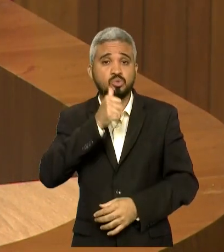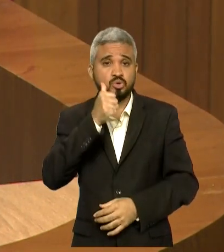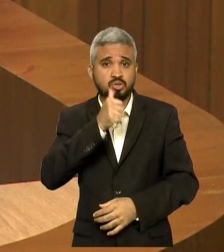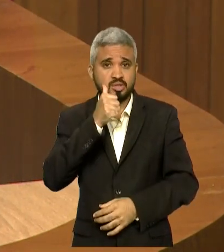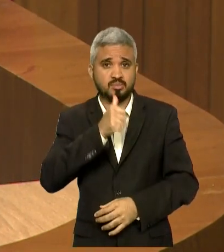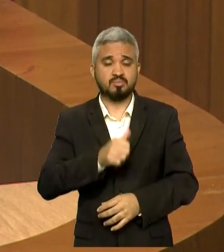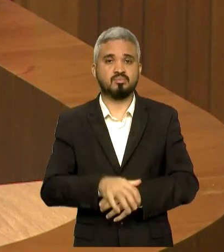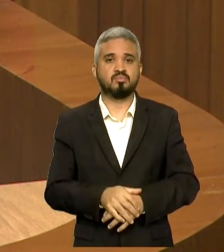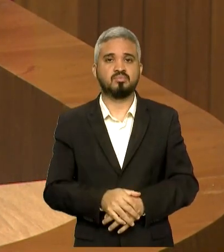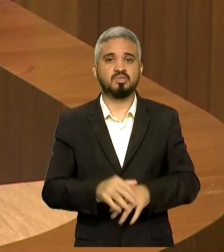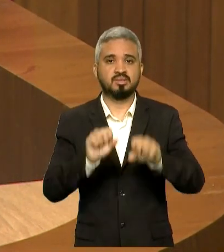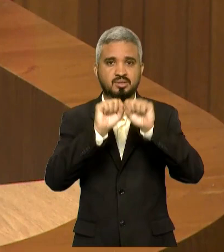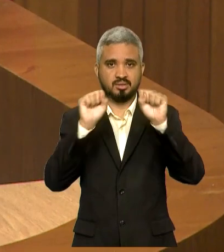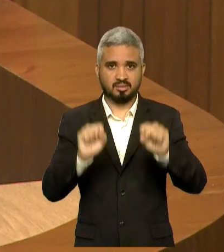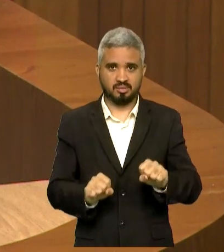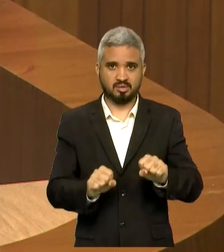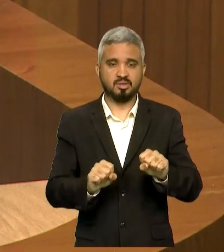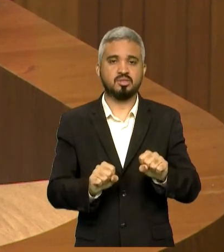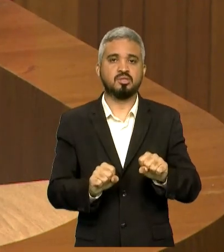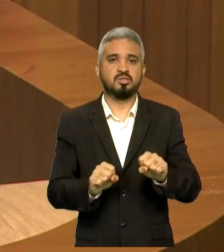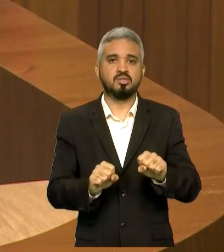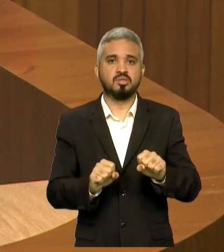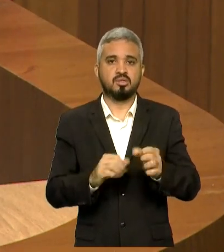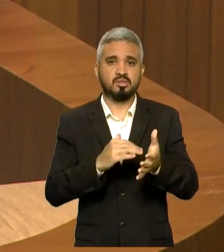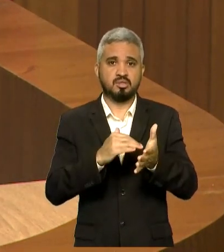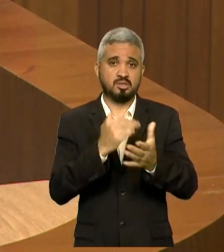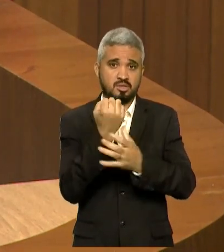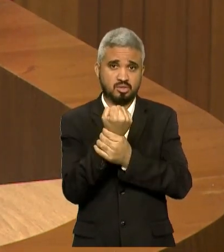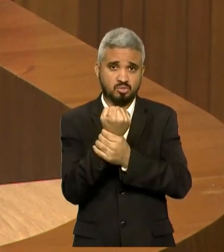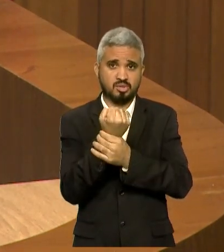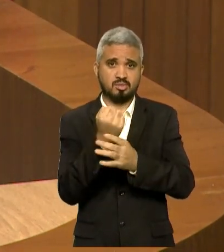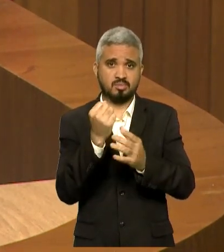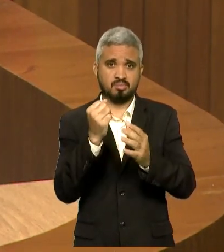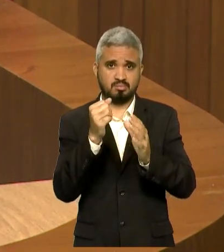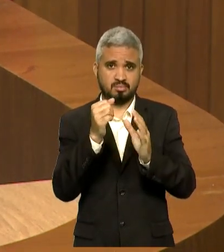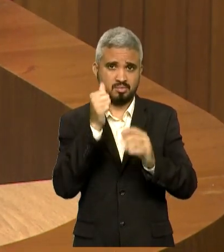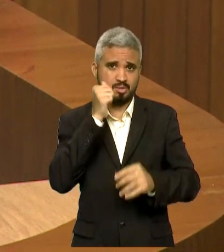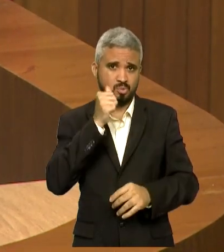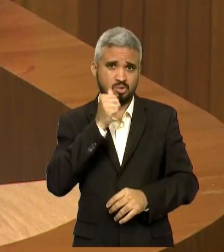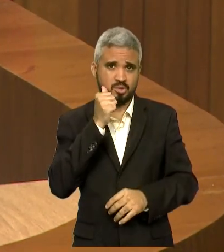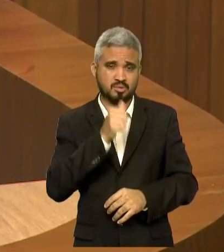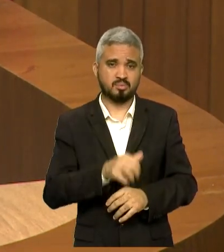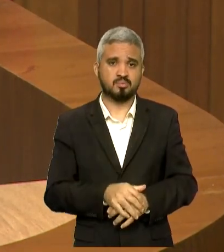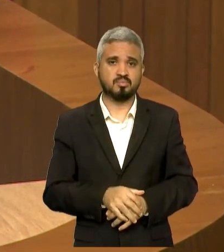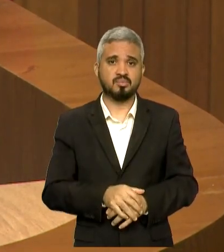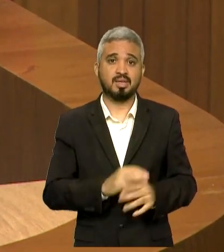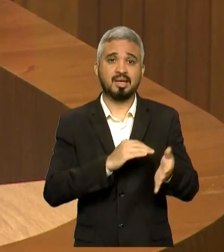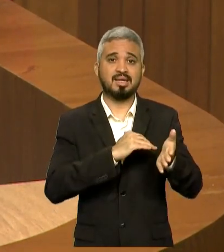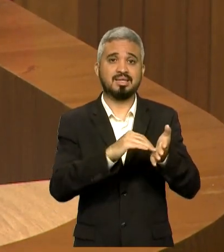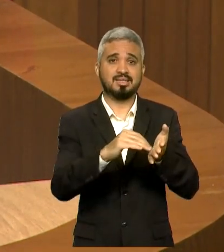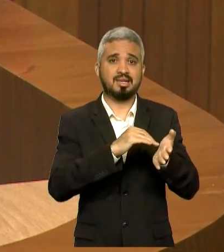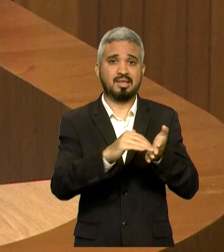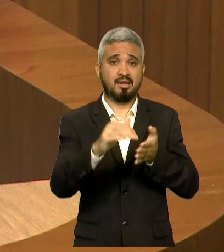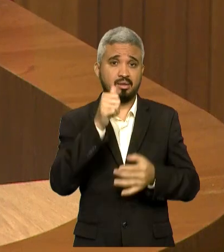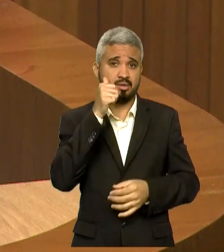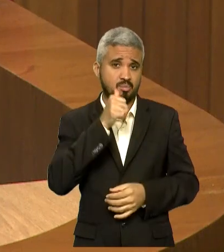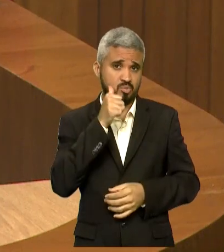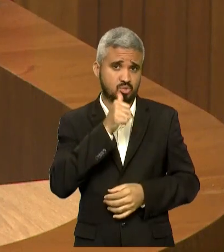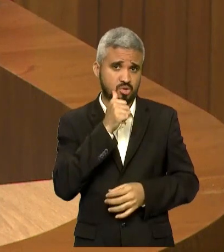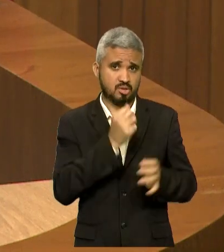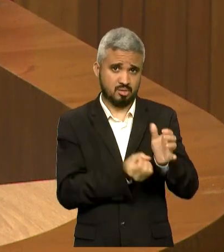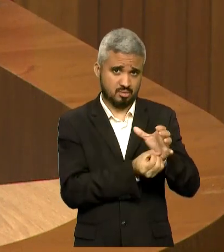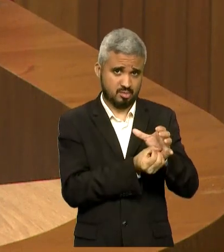as Mulheres no município de Grajaú. E foi uma iniciativa conjunta da própria Secretaria da Mulher, mas também